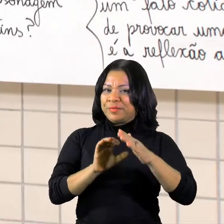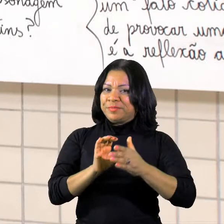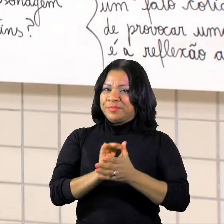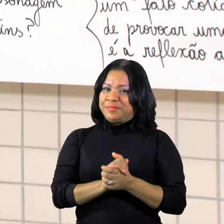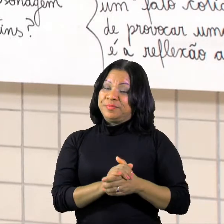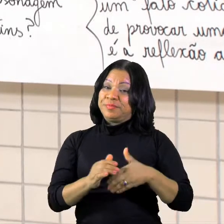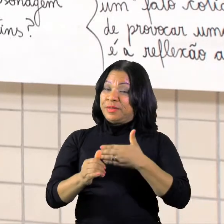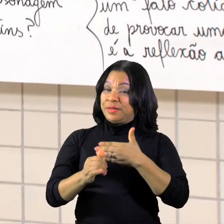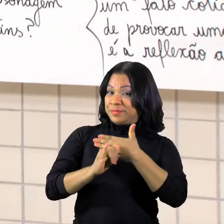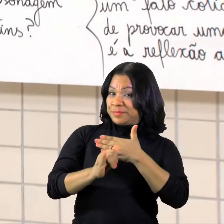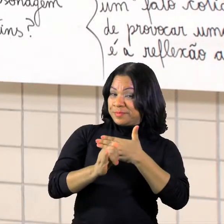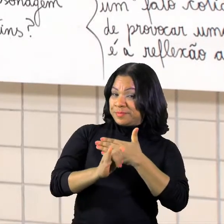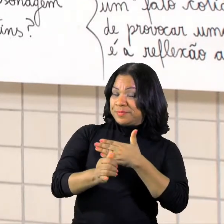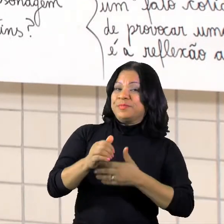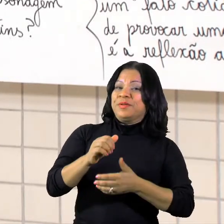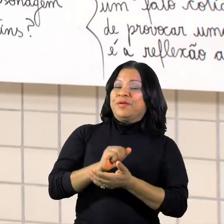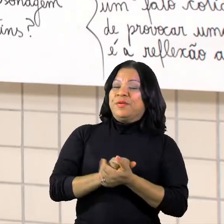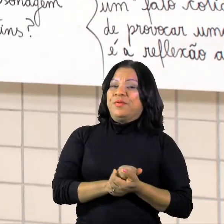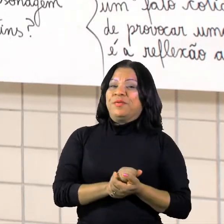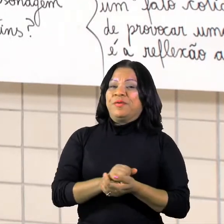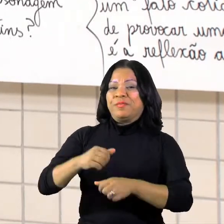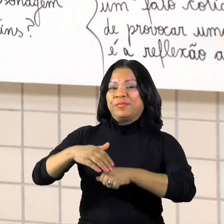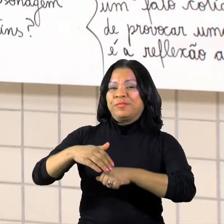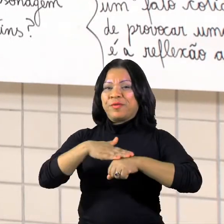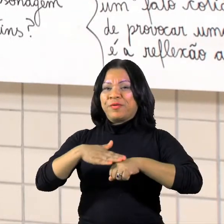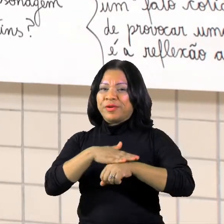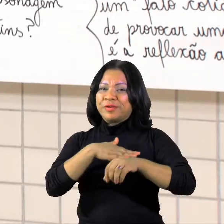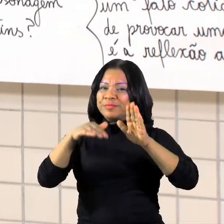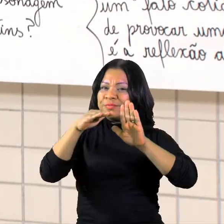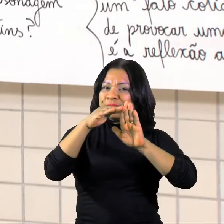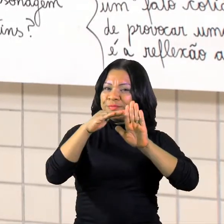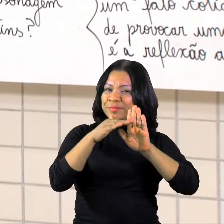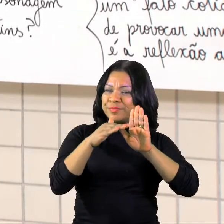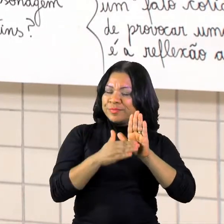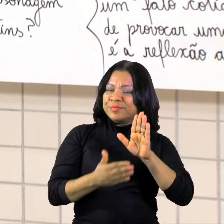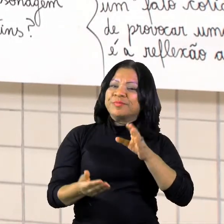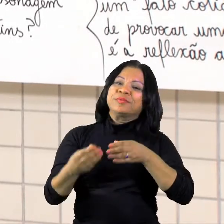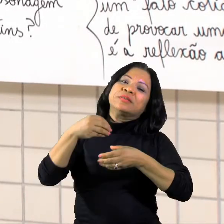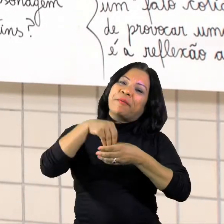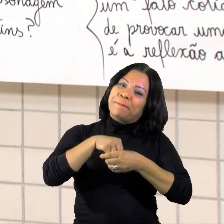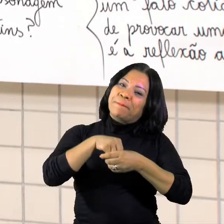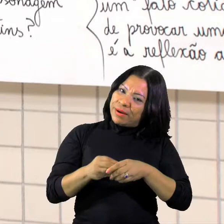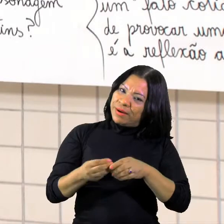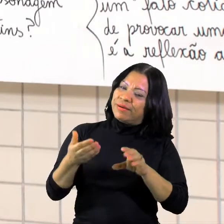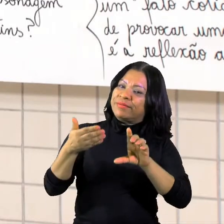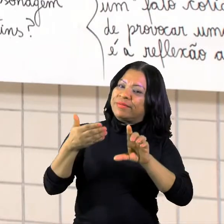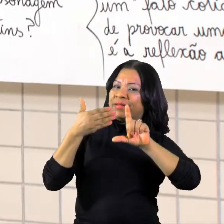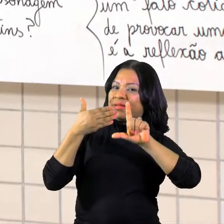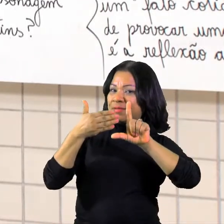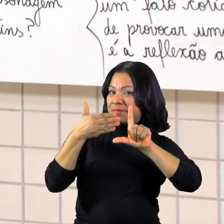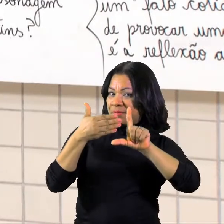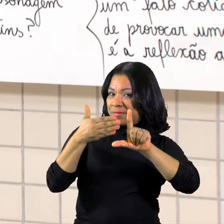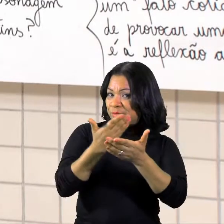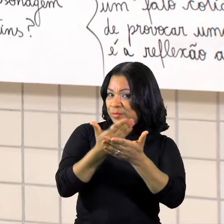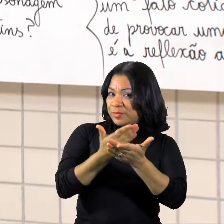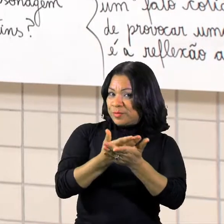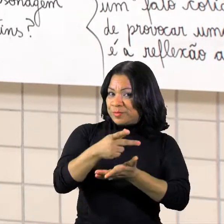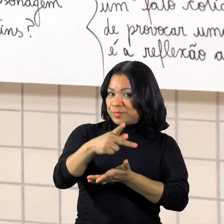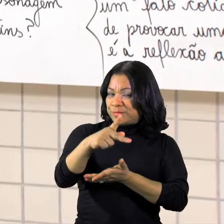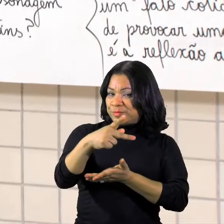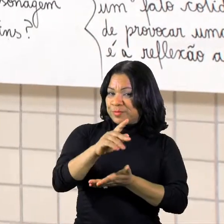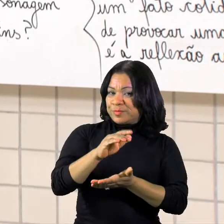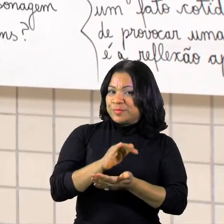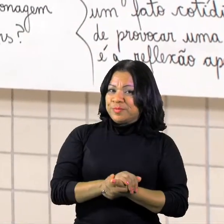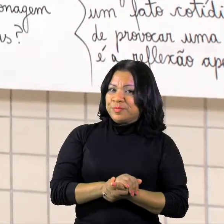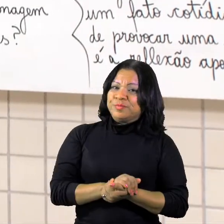algumas questões que também estão na plataforma de estudo de vocês. E aqui no quadro